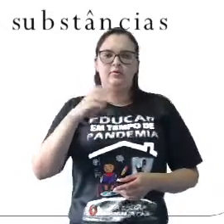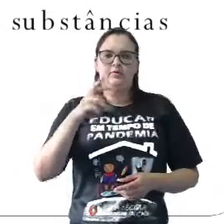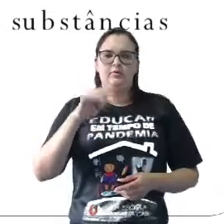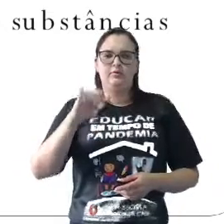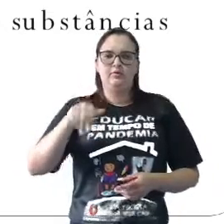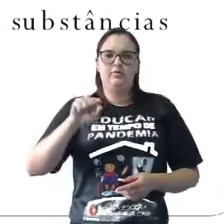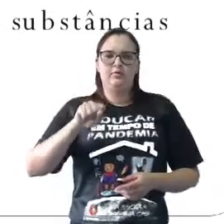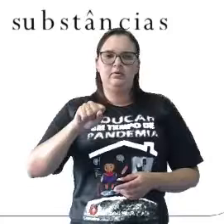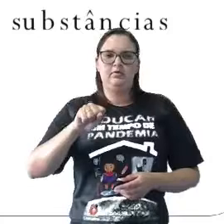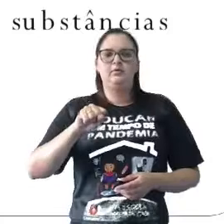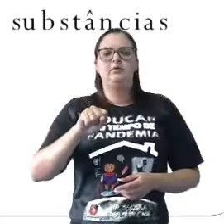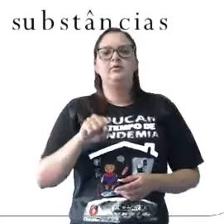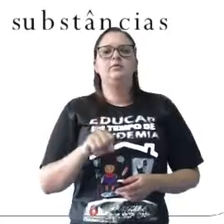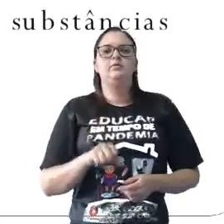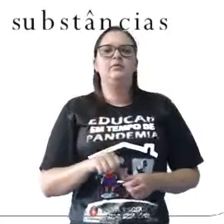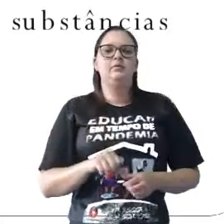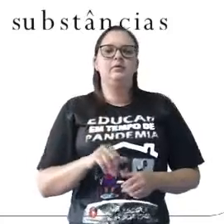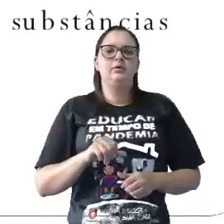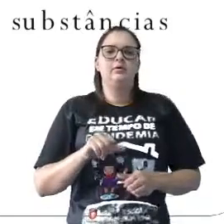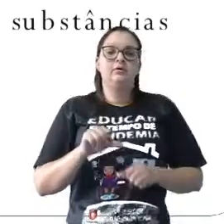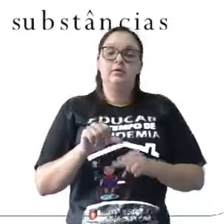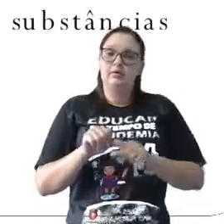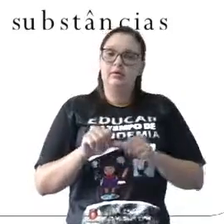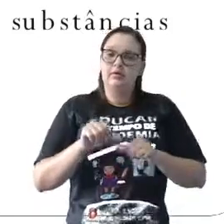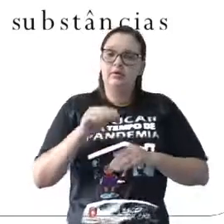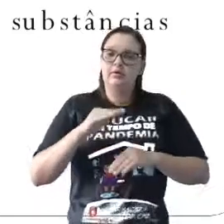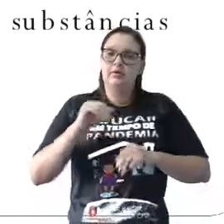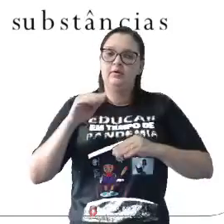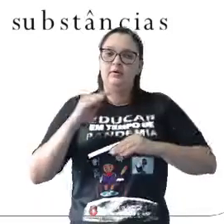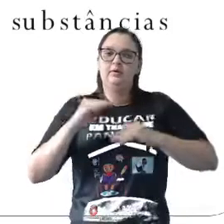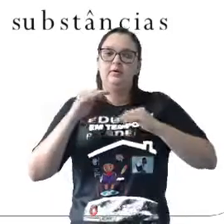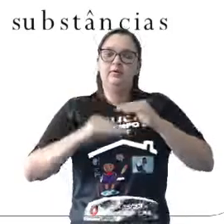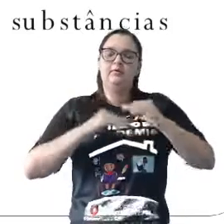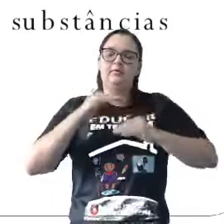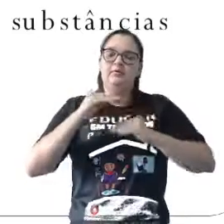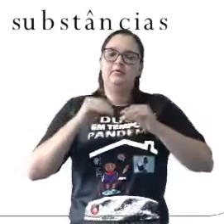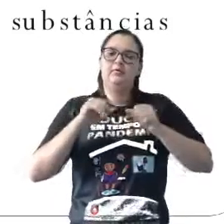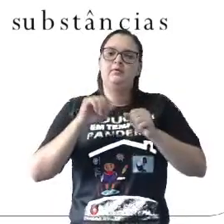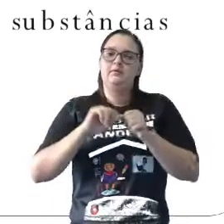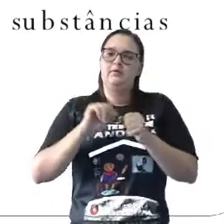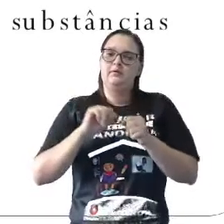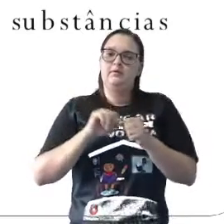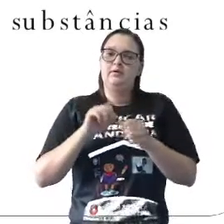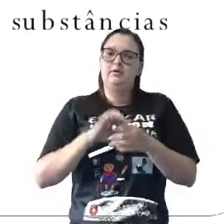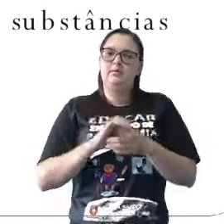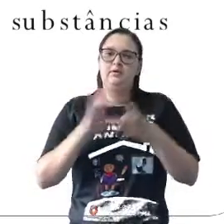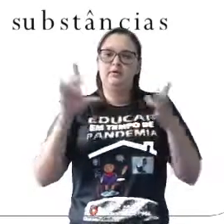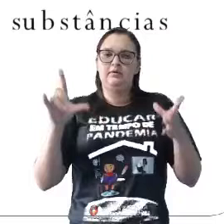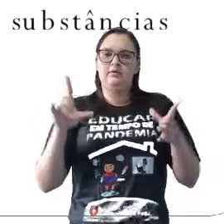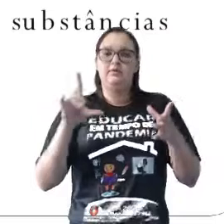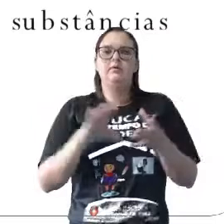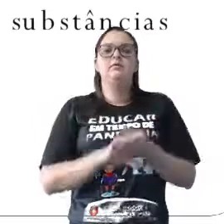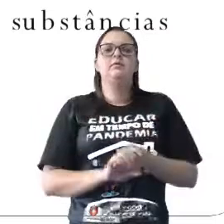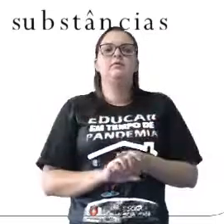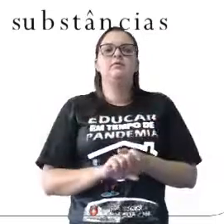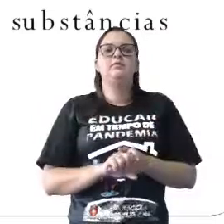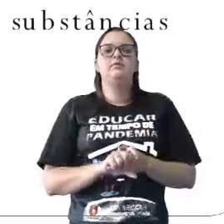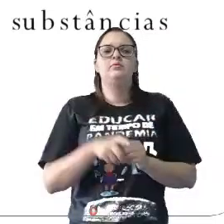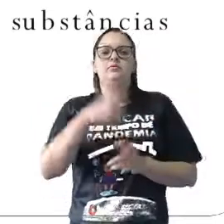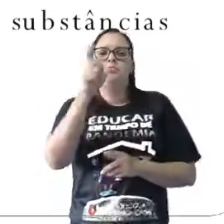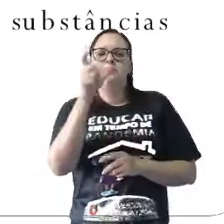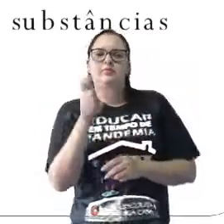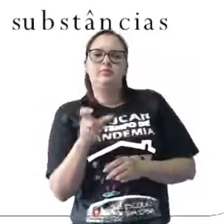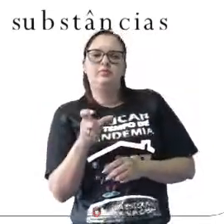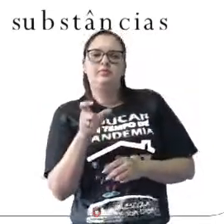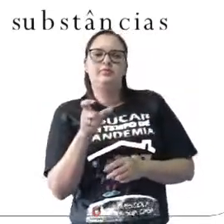são localizadas dentro da boca e elas liberam a saliva para dentro da boca, que a saliva contém enzimas que vão